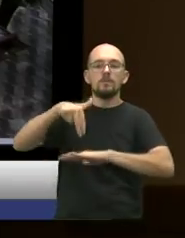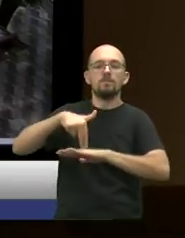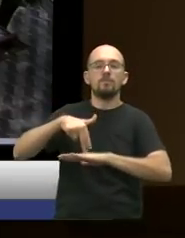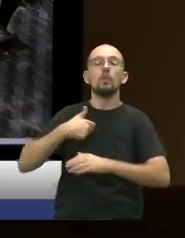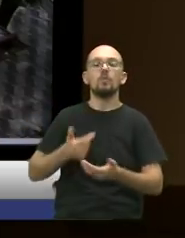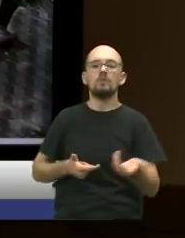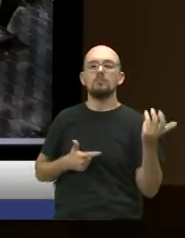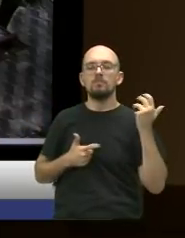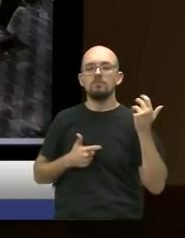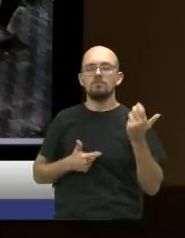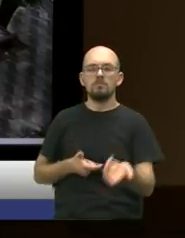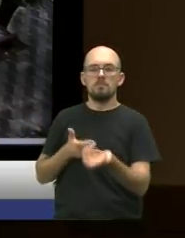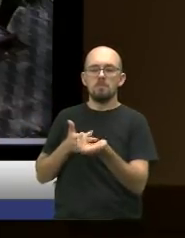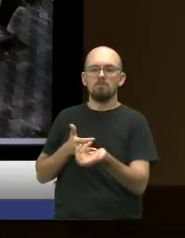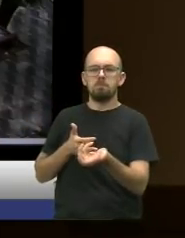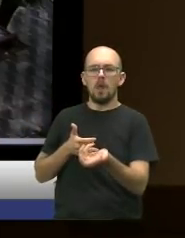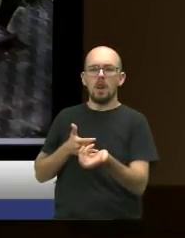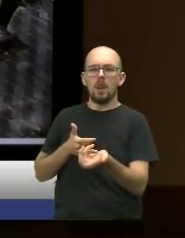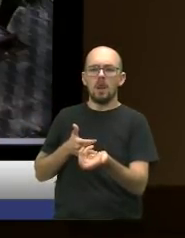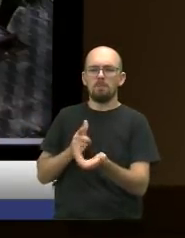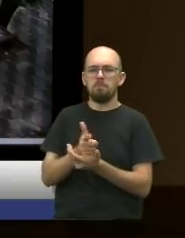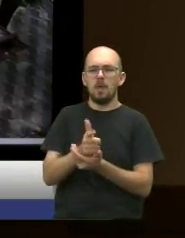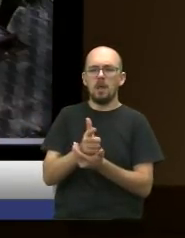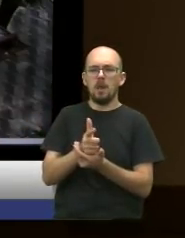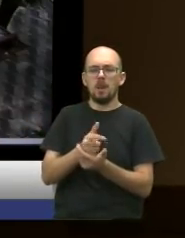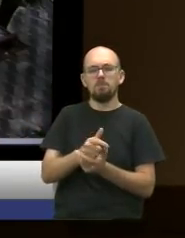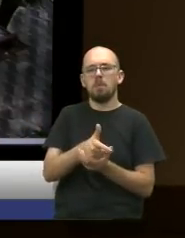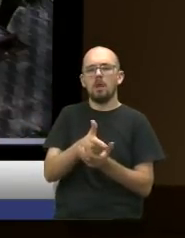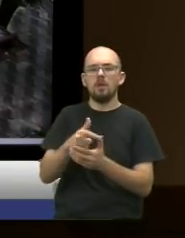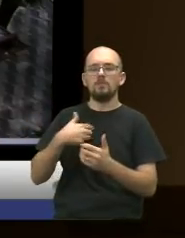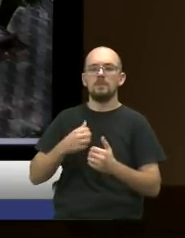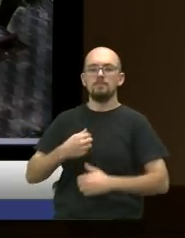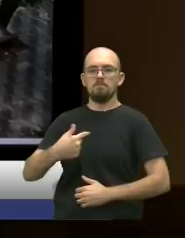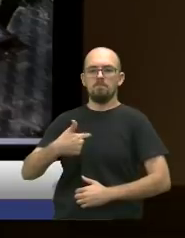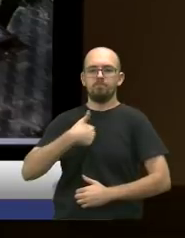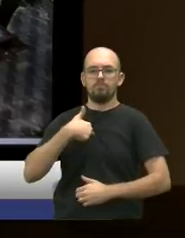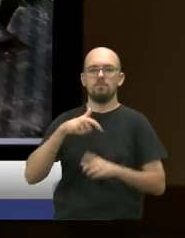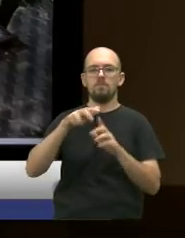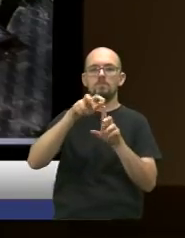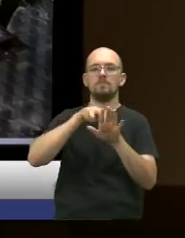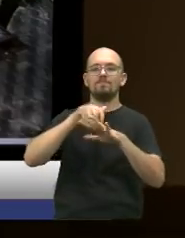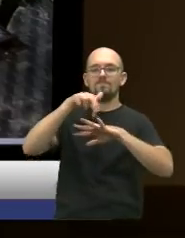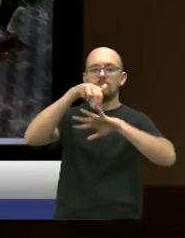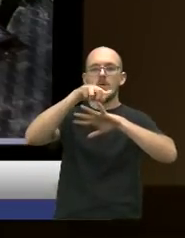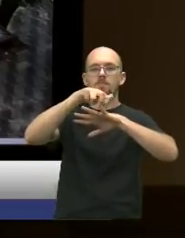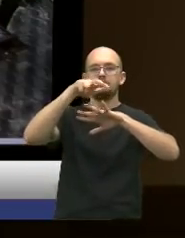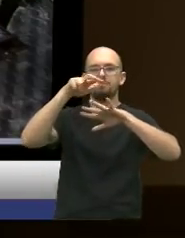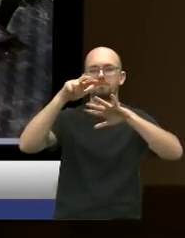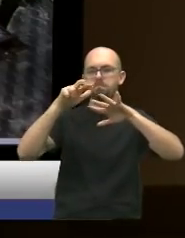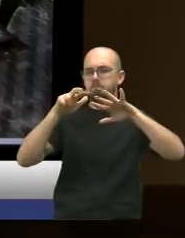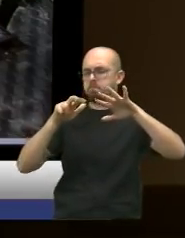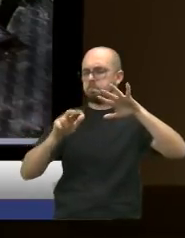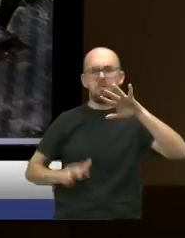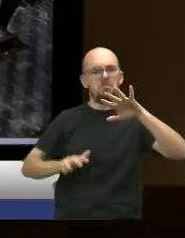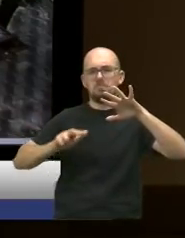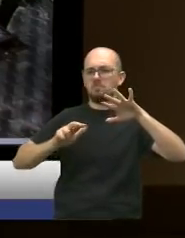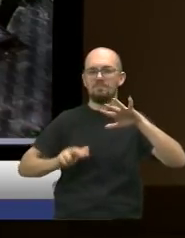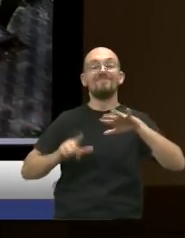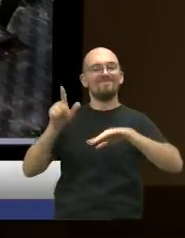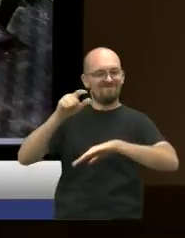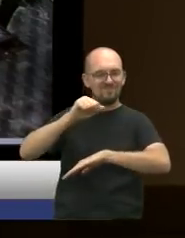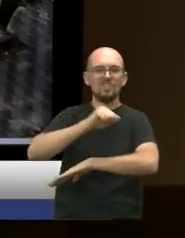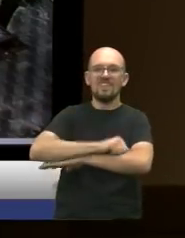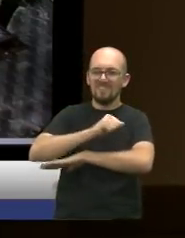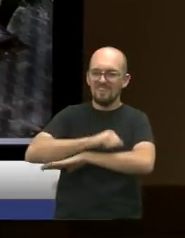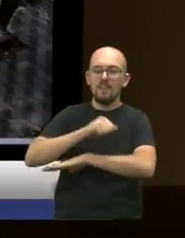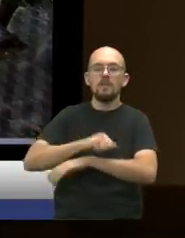mão, disparou uma rajada. Picoteou o peito do Martins, que já caiu do alto da escada, morto. Outras janelas se